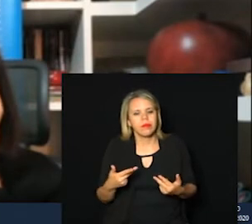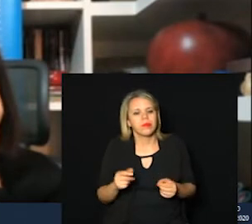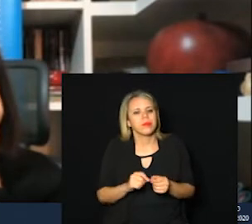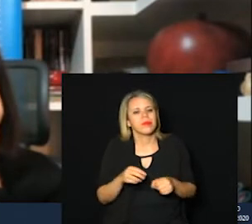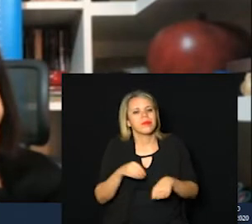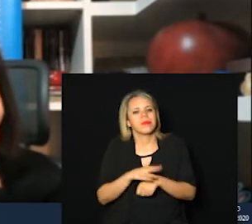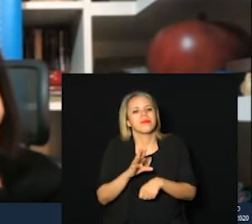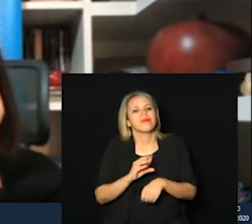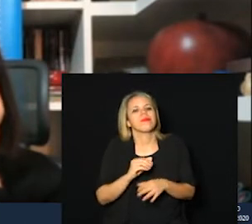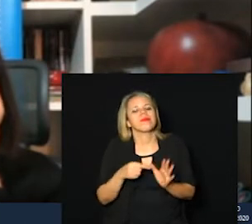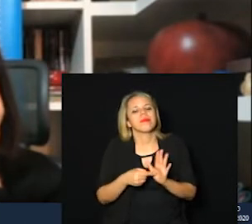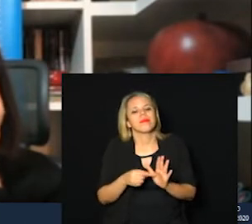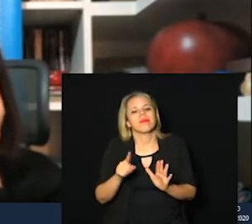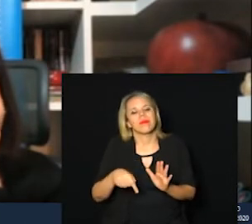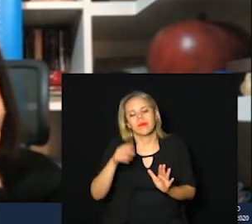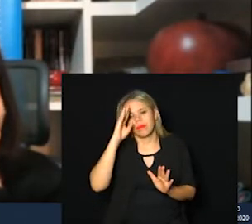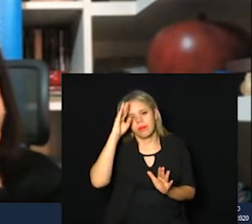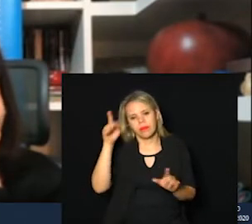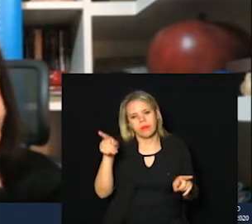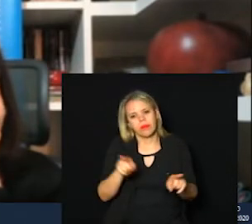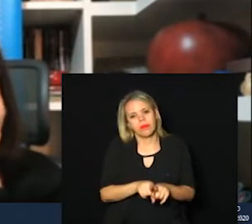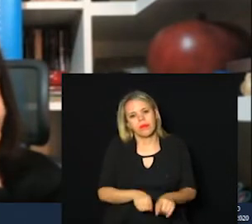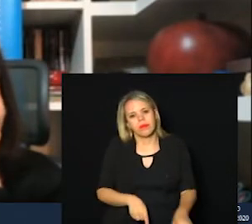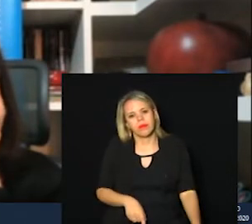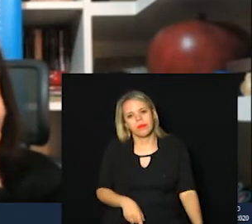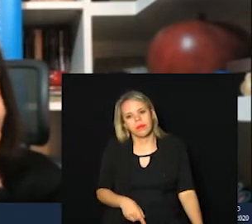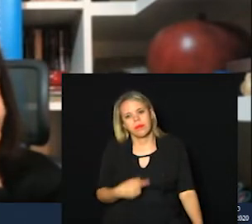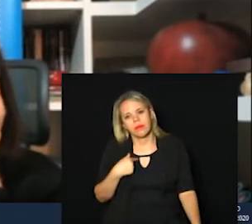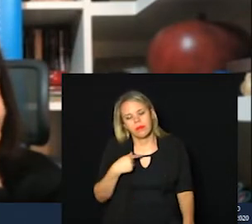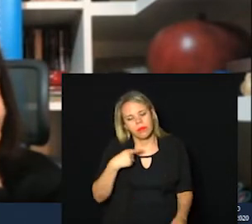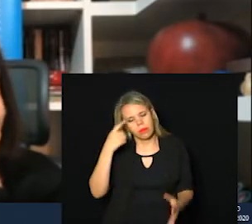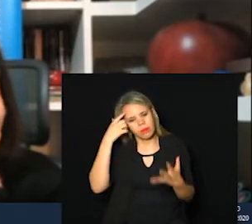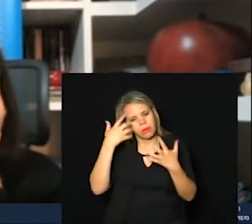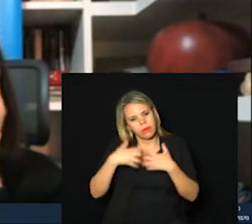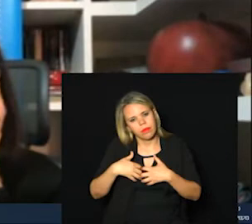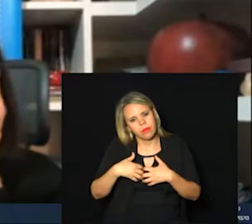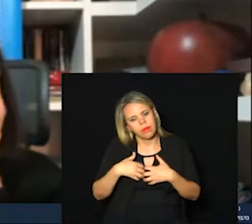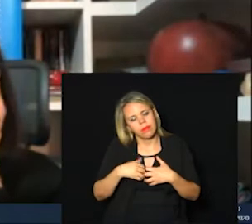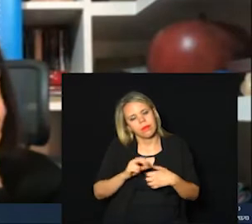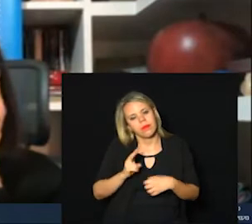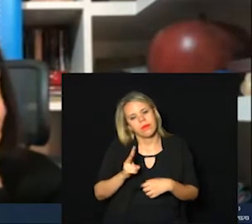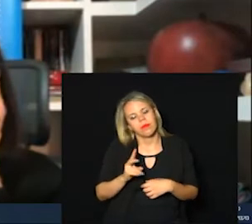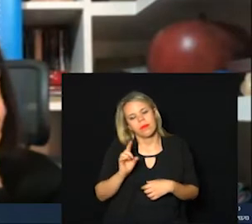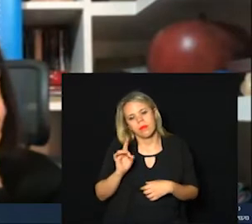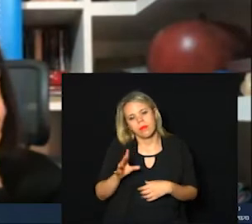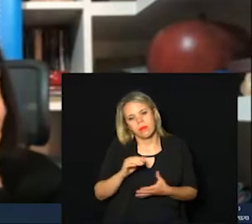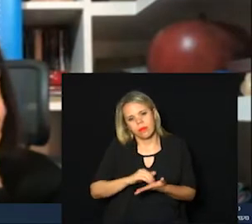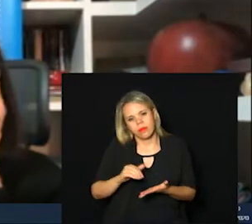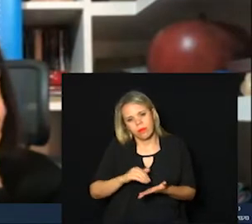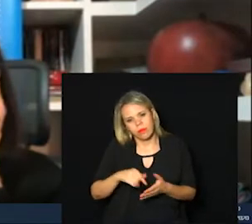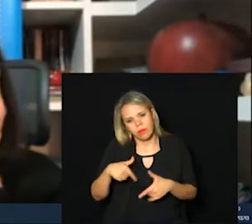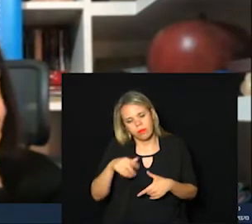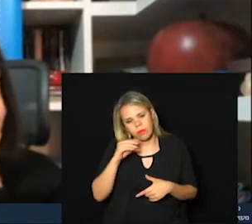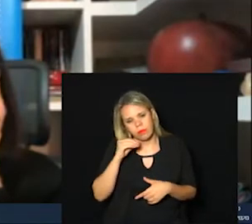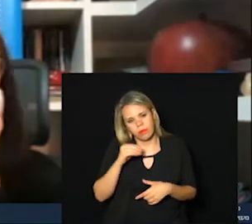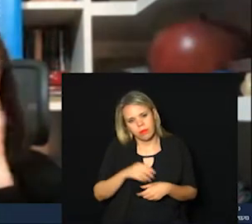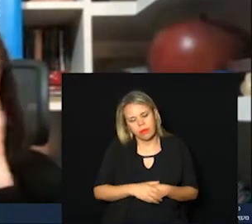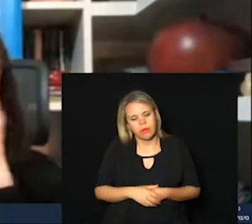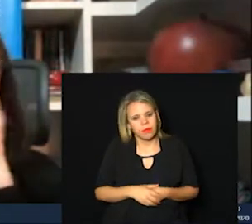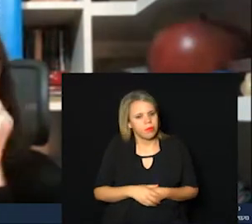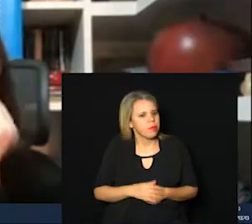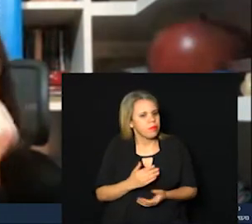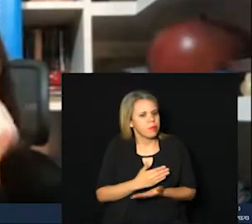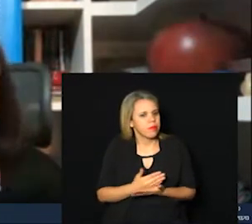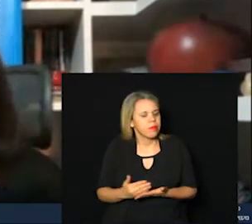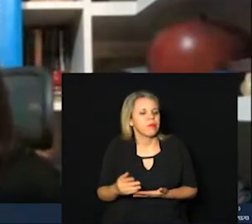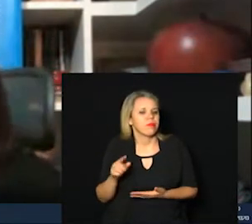trazidas aqui, que são chaves também para as minhas reflexões de sempre, não só como secretária, e eu começo por